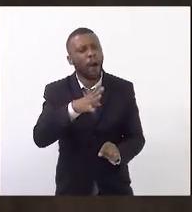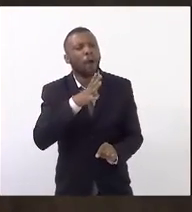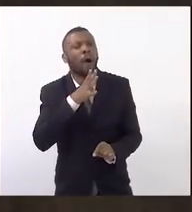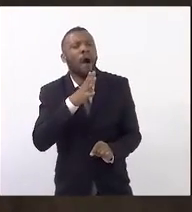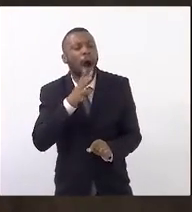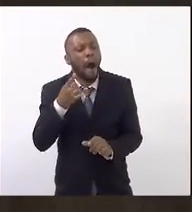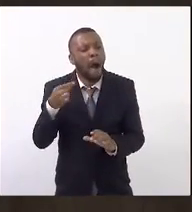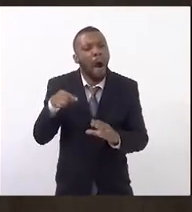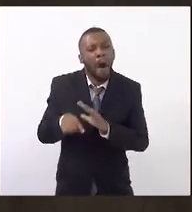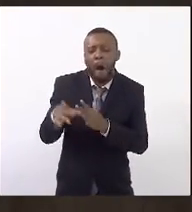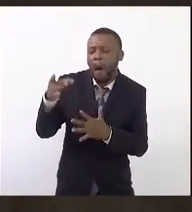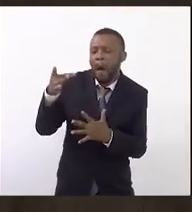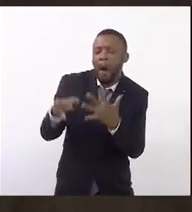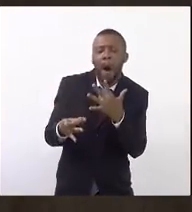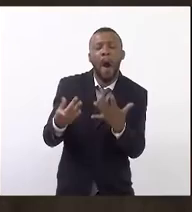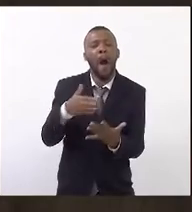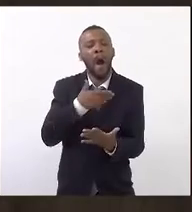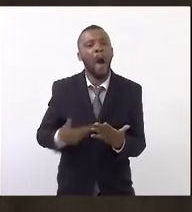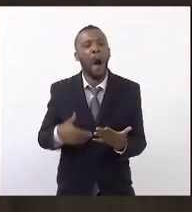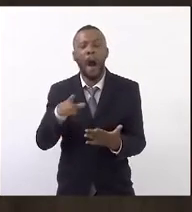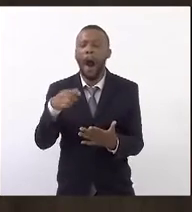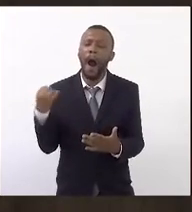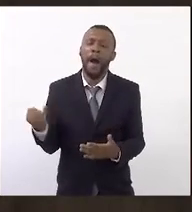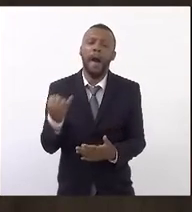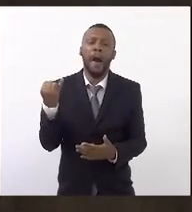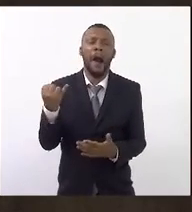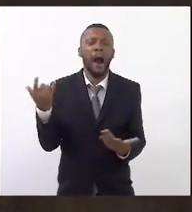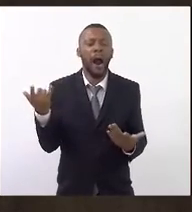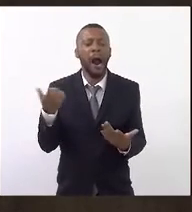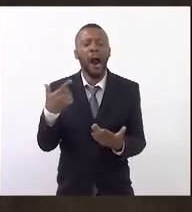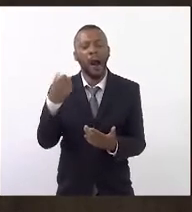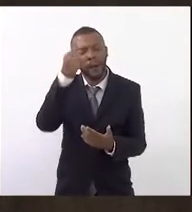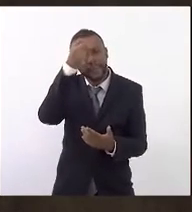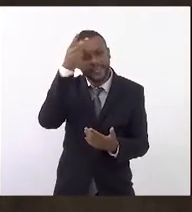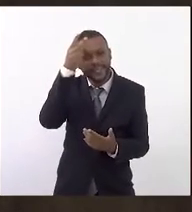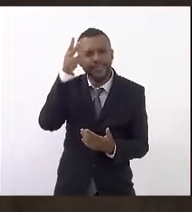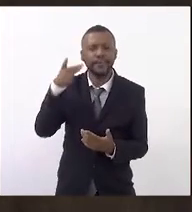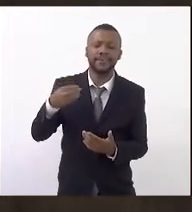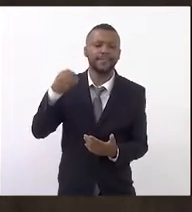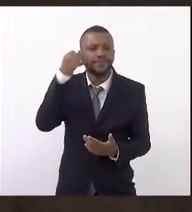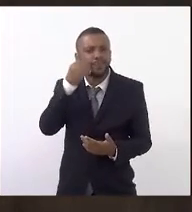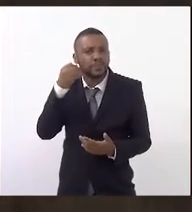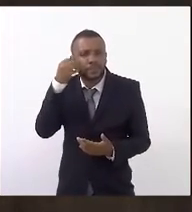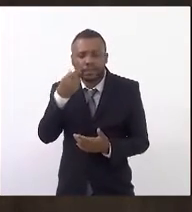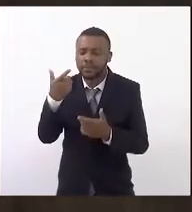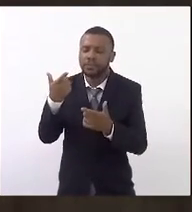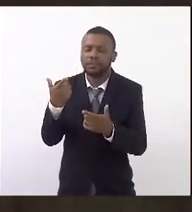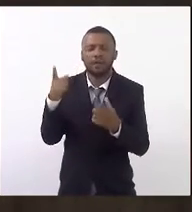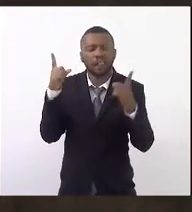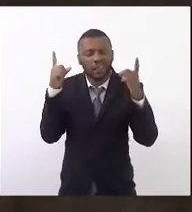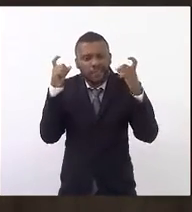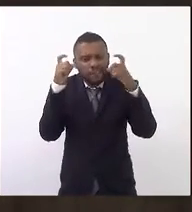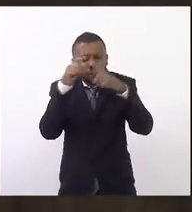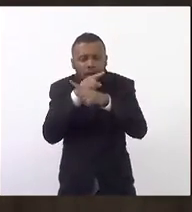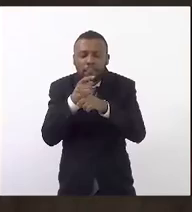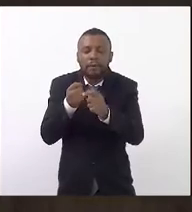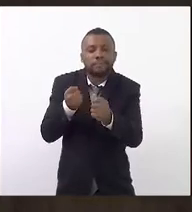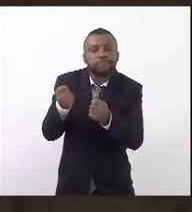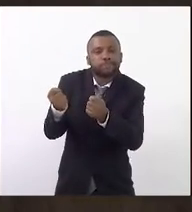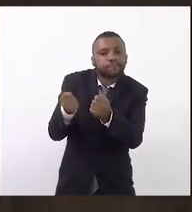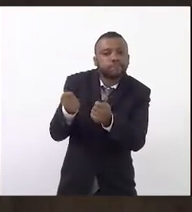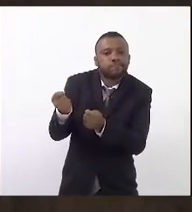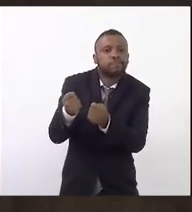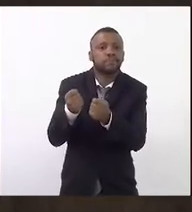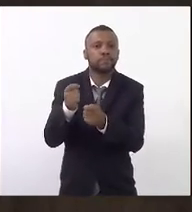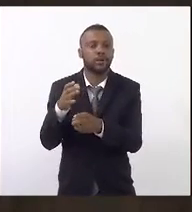a maioria dos municípios, fazem enorme diferença, que são municípios que vivem na maior dificuldade para equilibrar suas contas. Então,